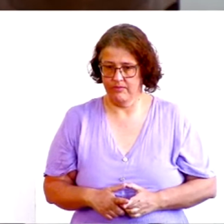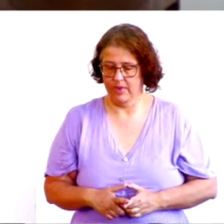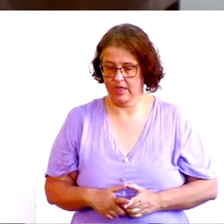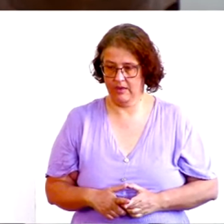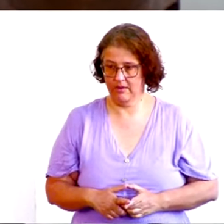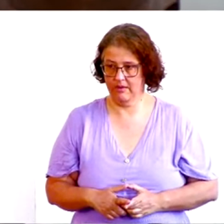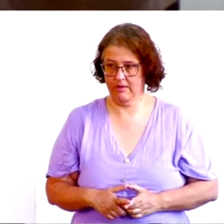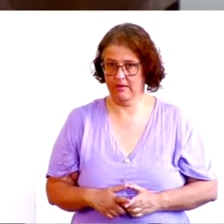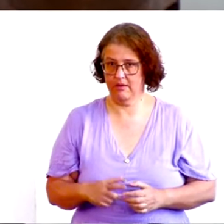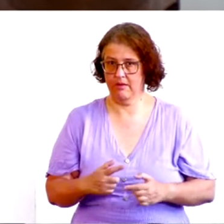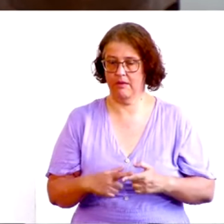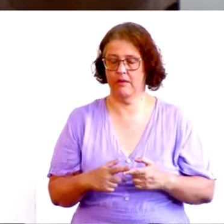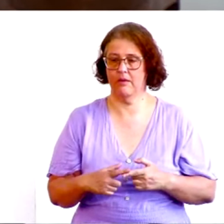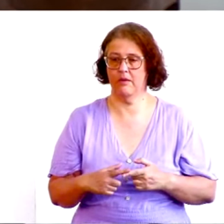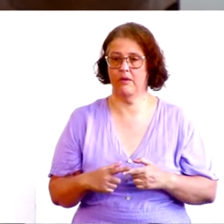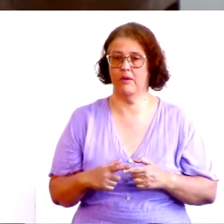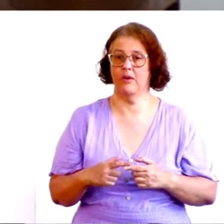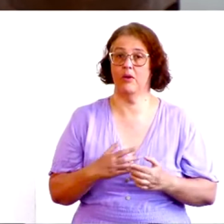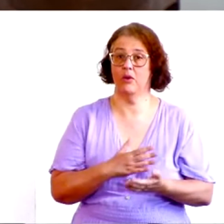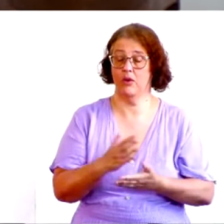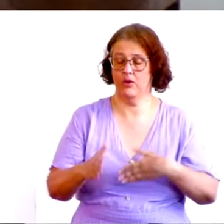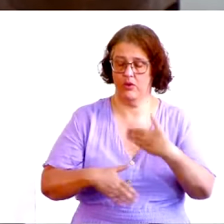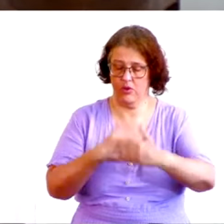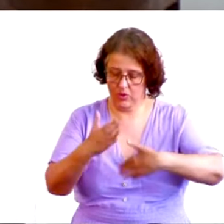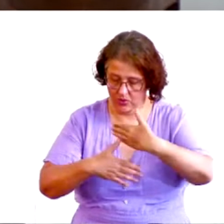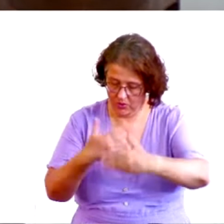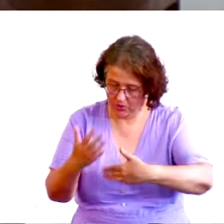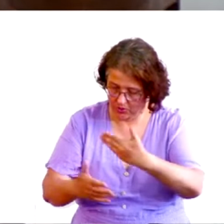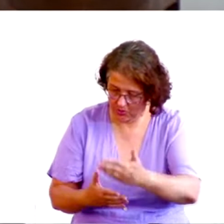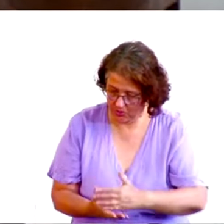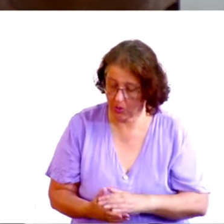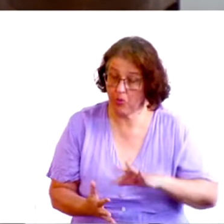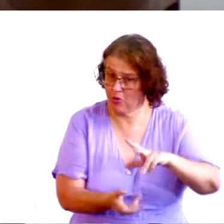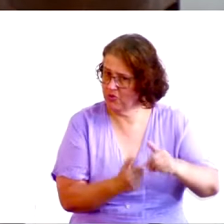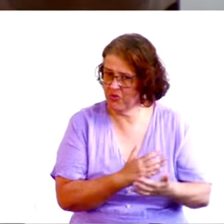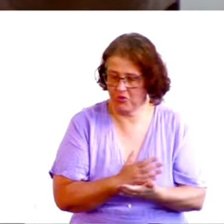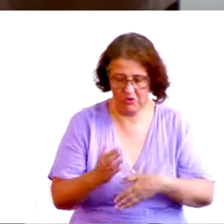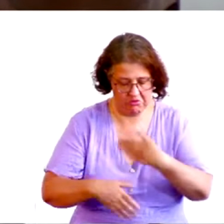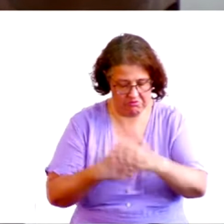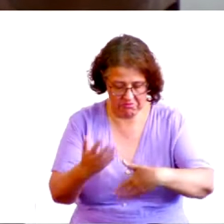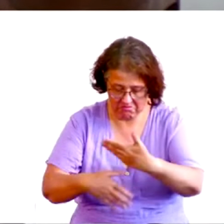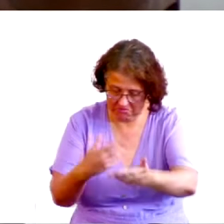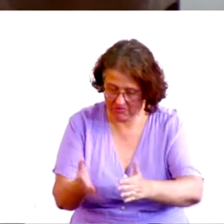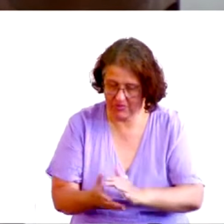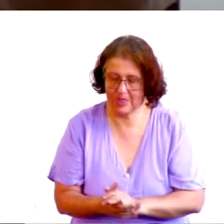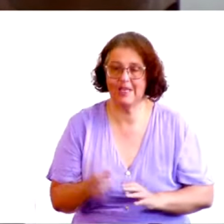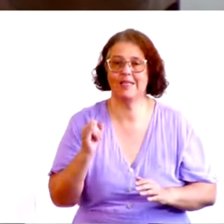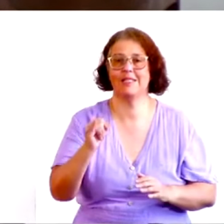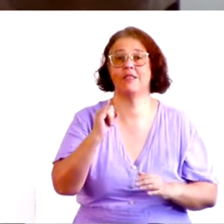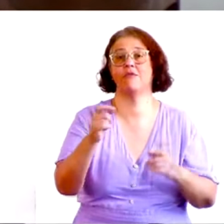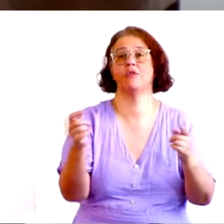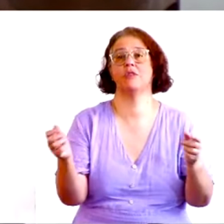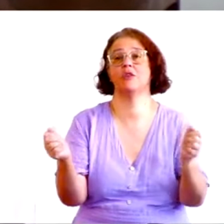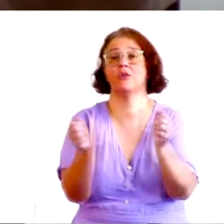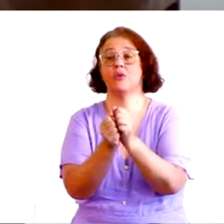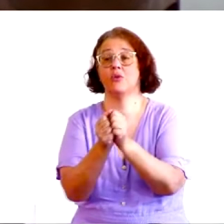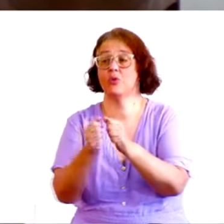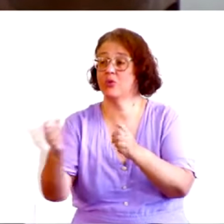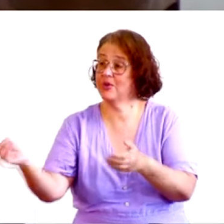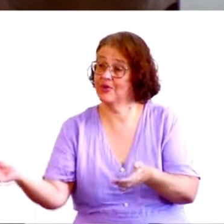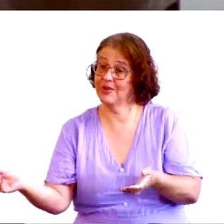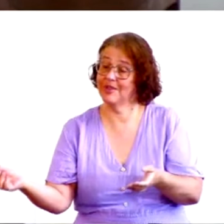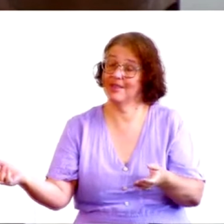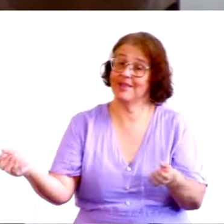O Mundo Continua sendo o mundo como você sabe se você foi trazido do mundo como eu fui aos